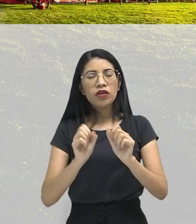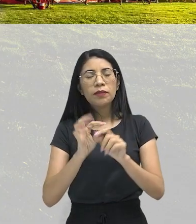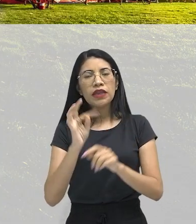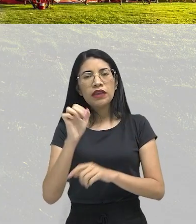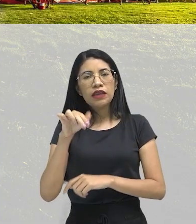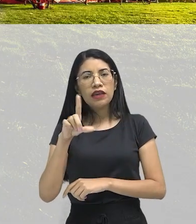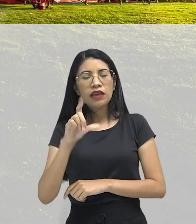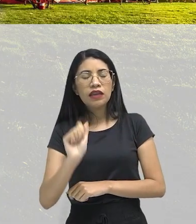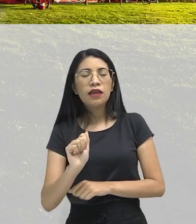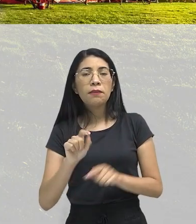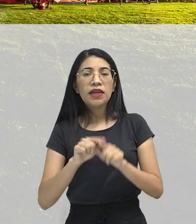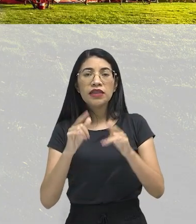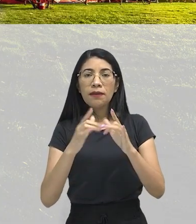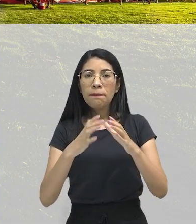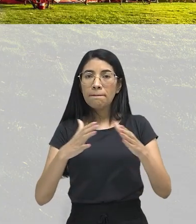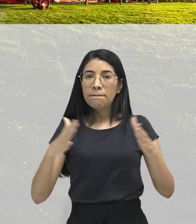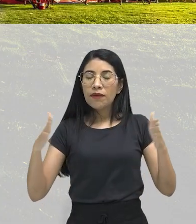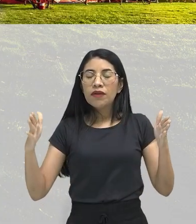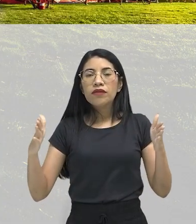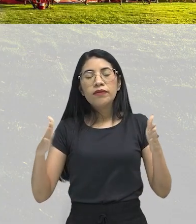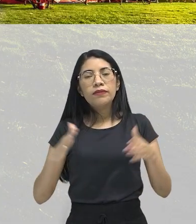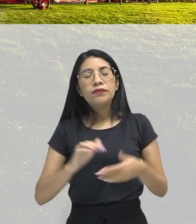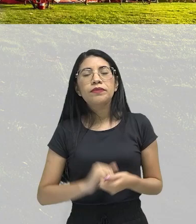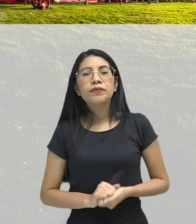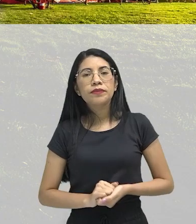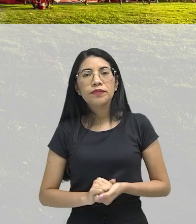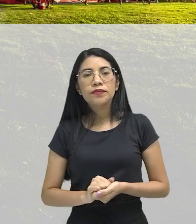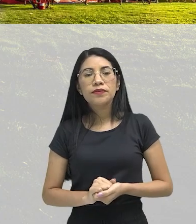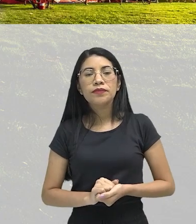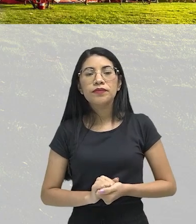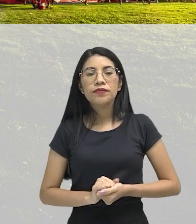tenda, só que bem maior, certo?